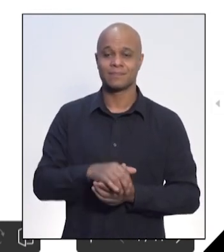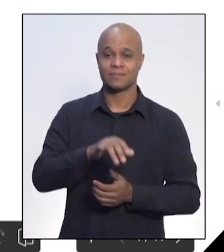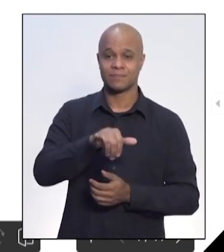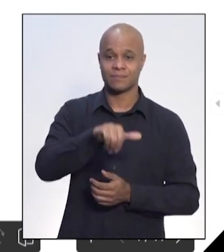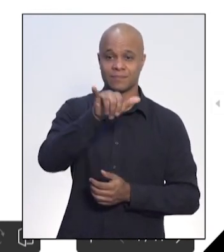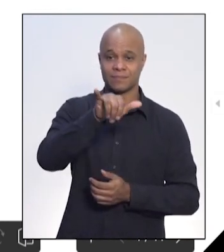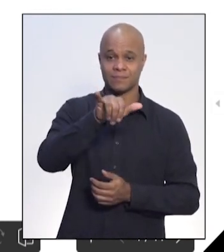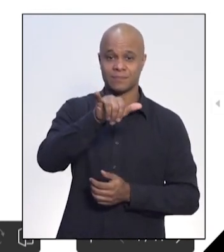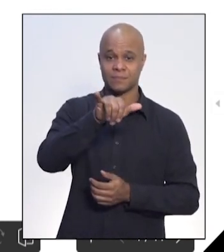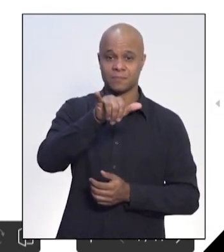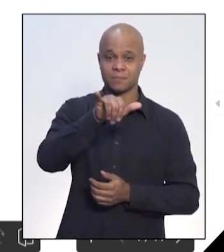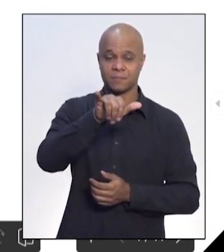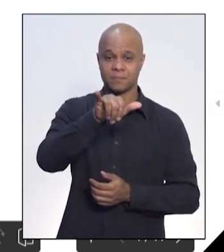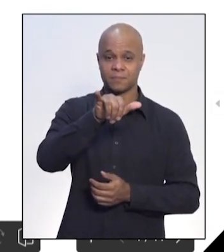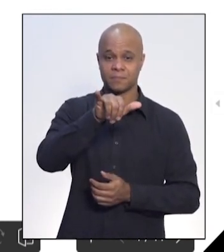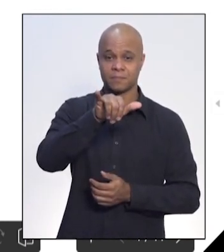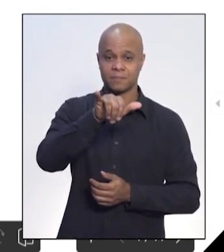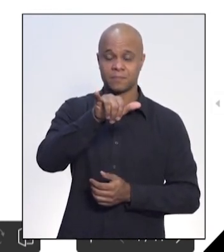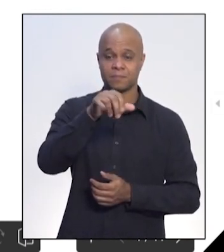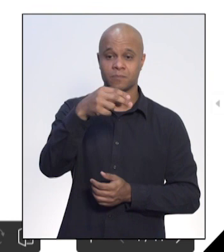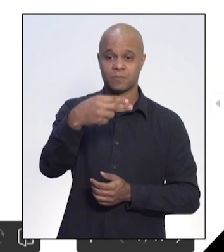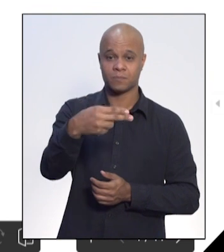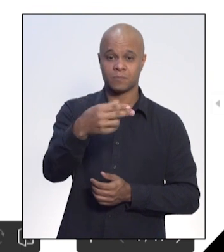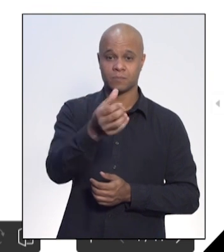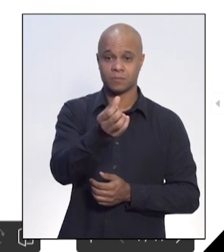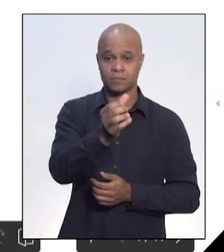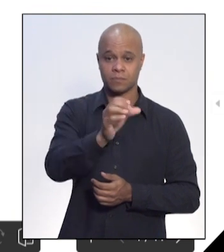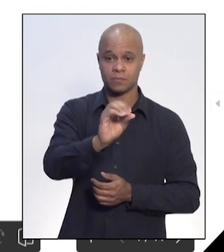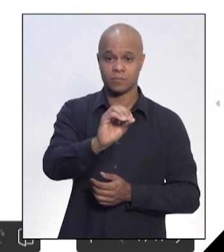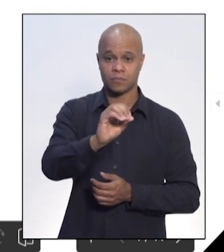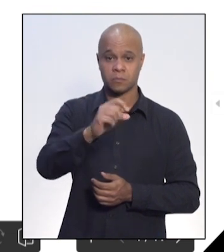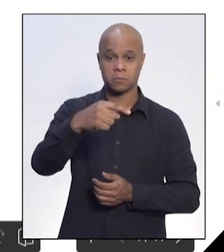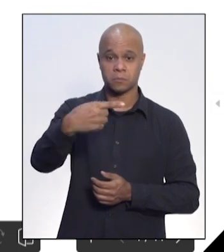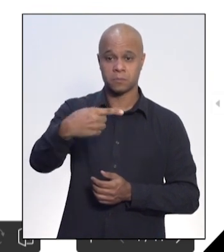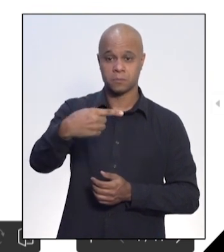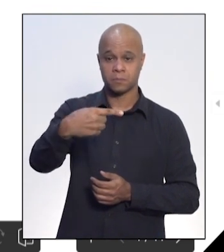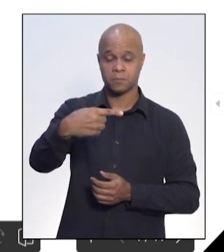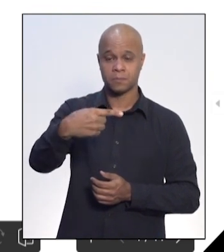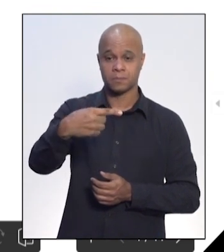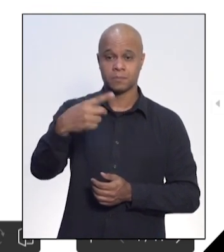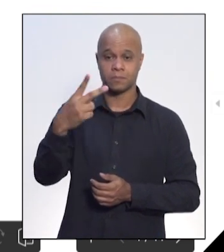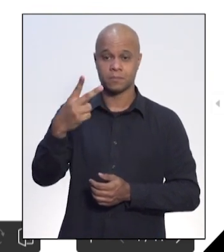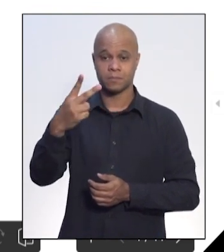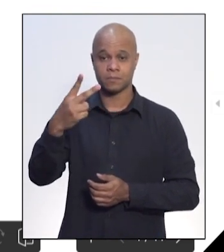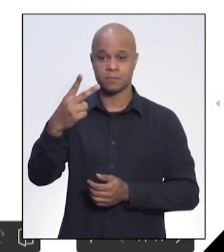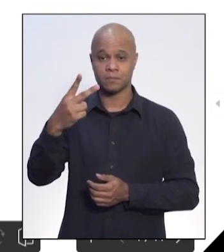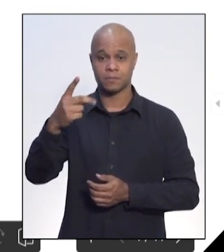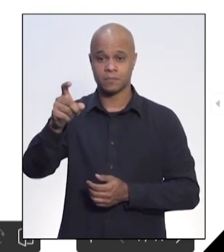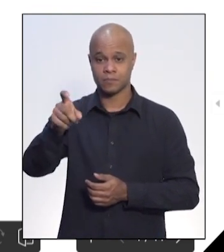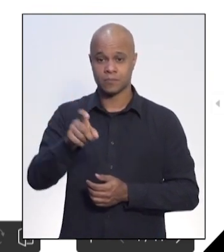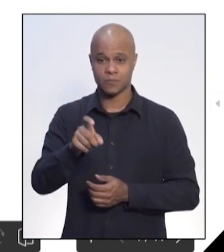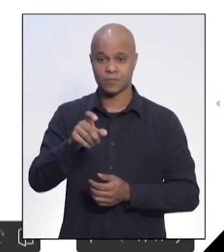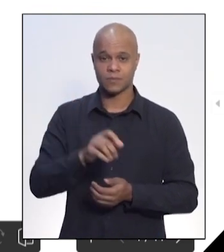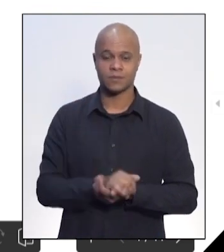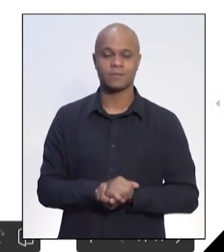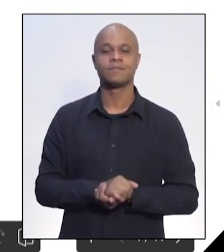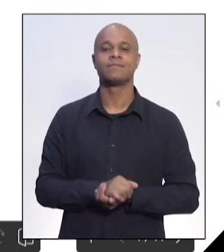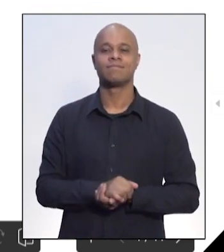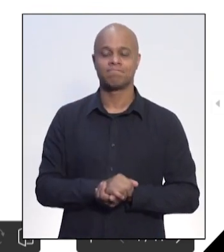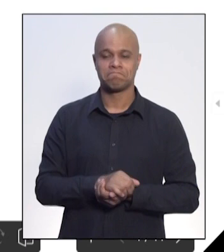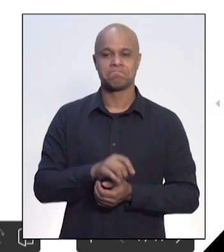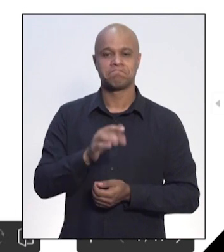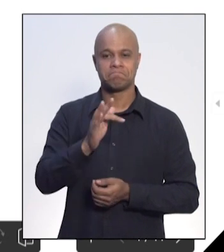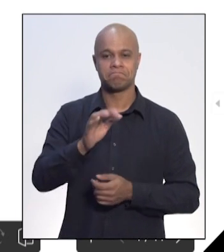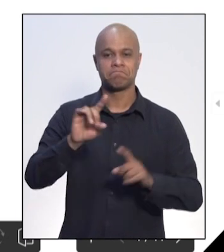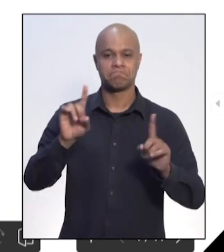para o outro lado com a operação inversa, que é a subtração. Então, a gente tem essa expressão, que é uma função de